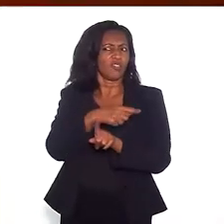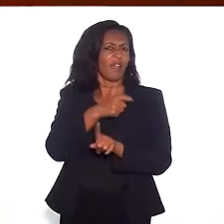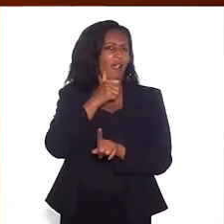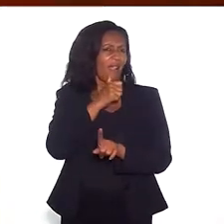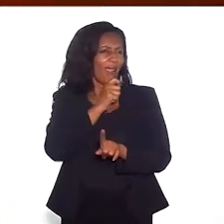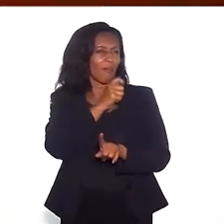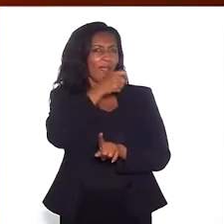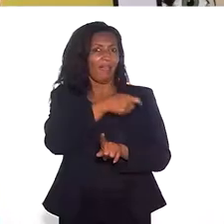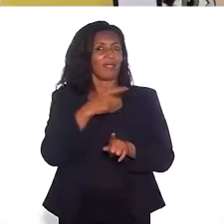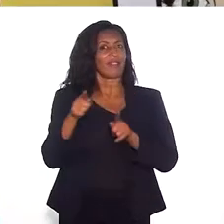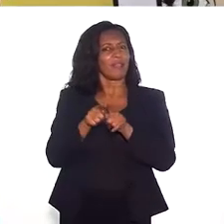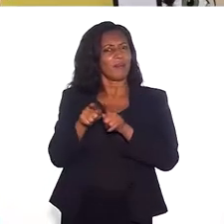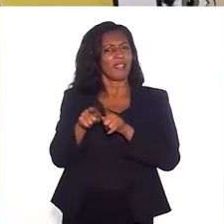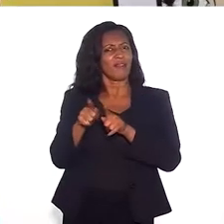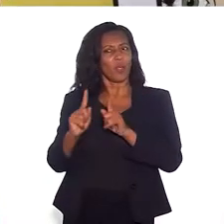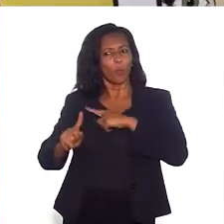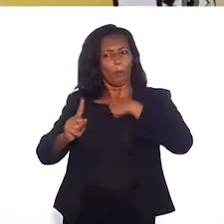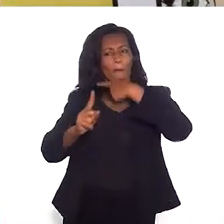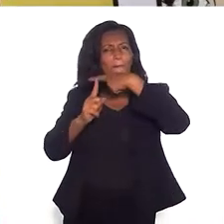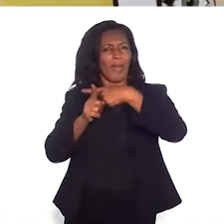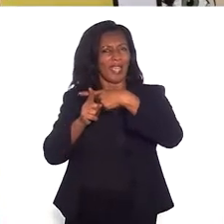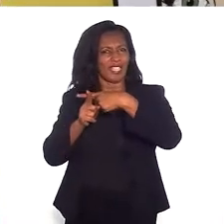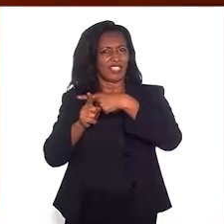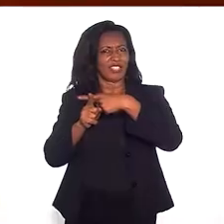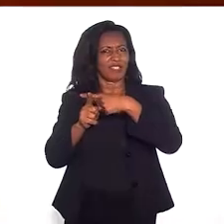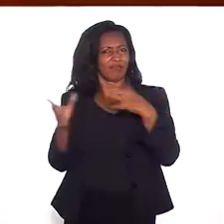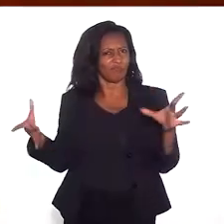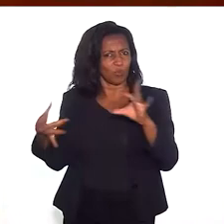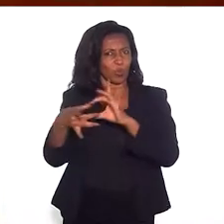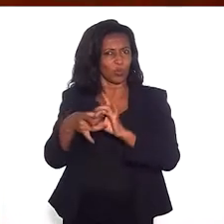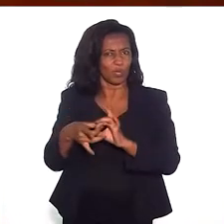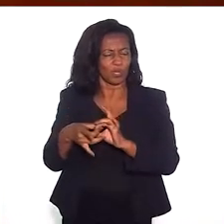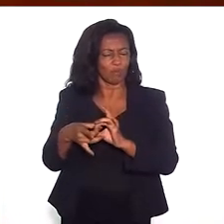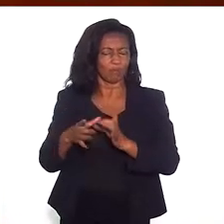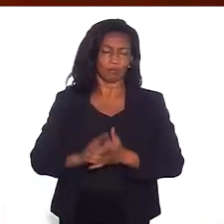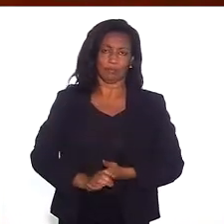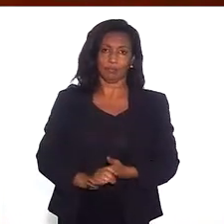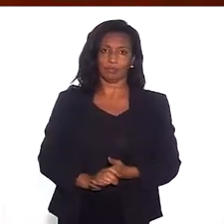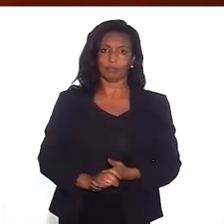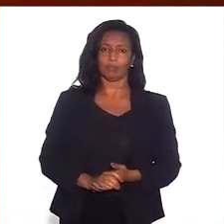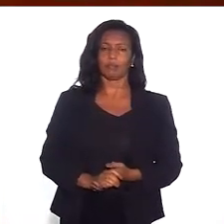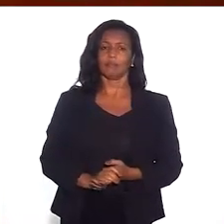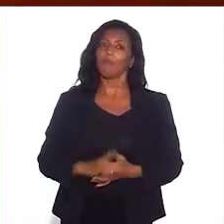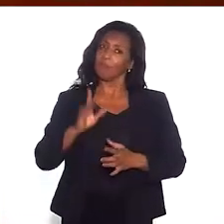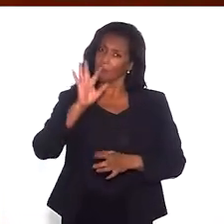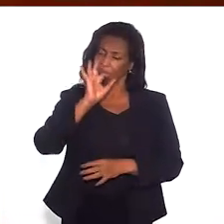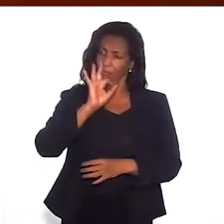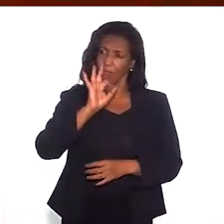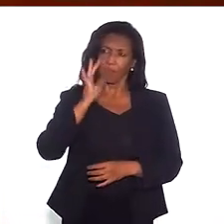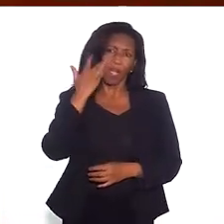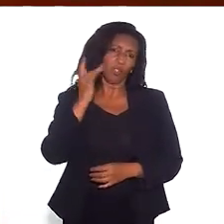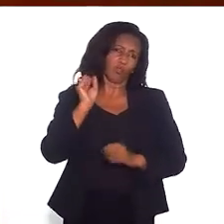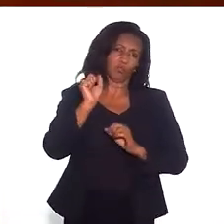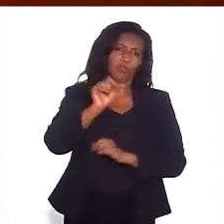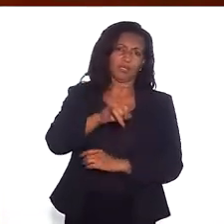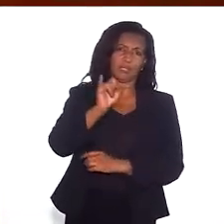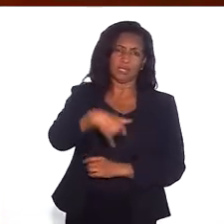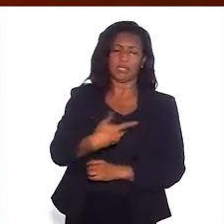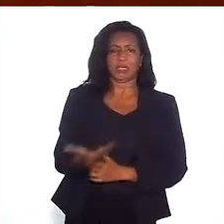para somar ao movimento feminista? De certo modo, sim. É uma outra